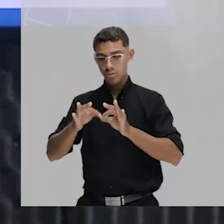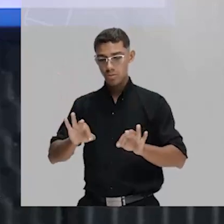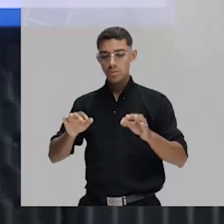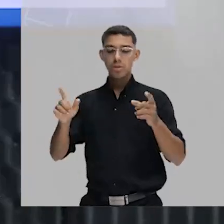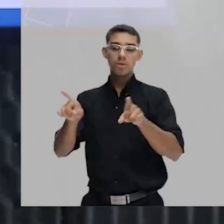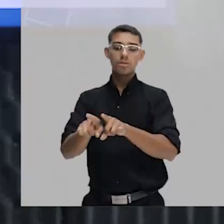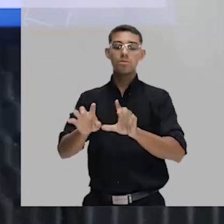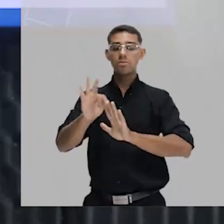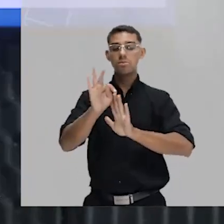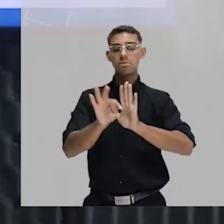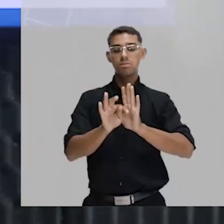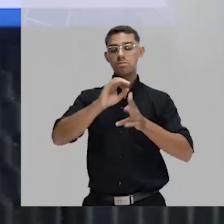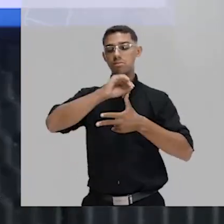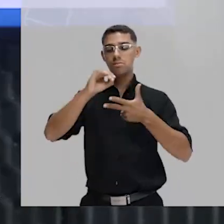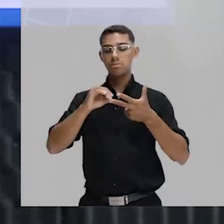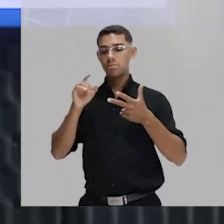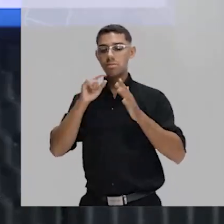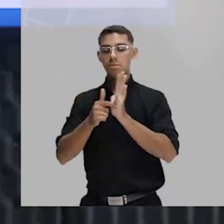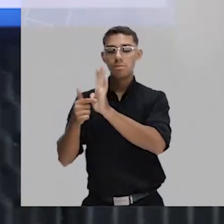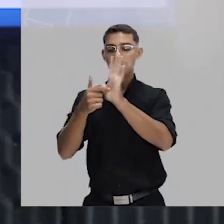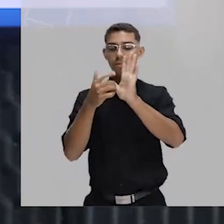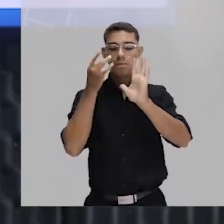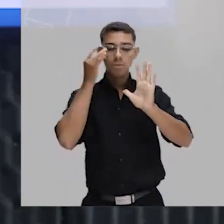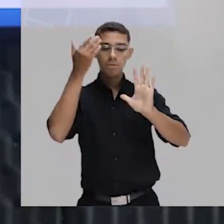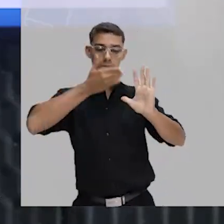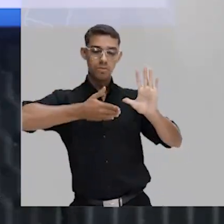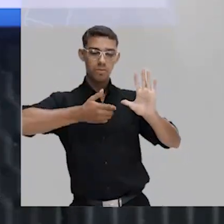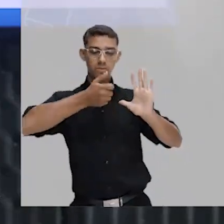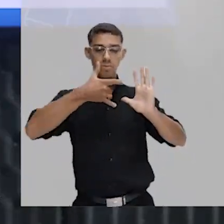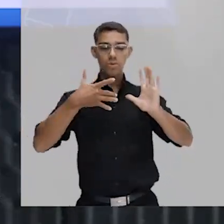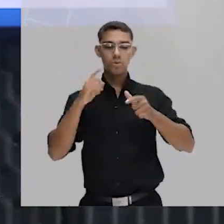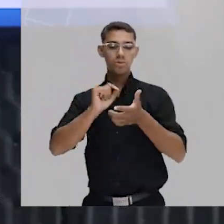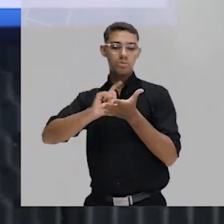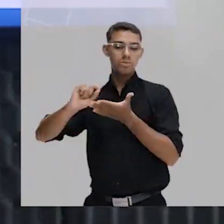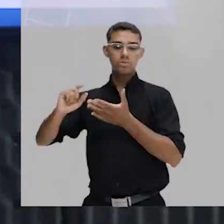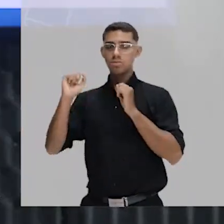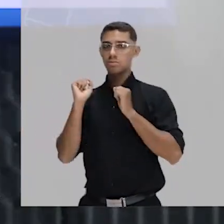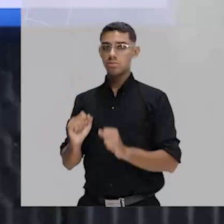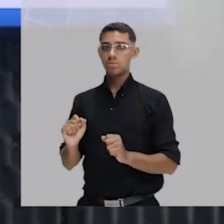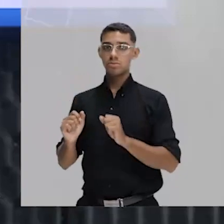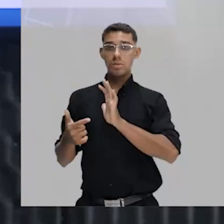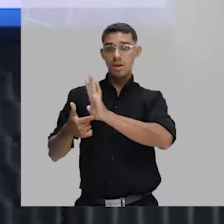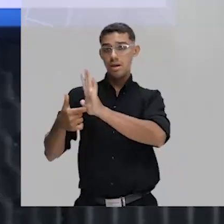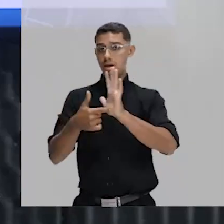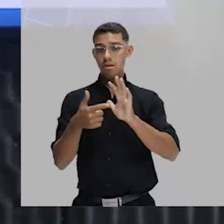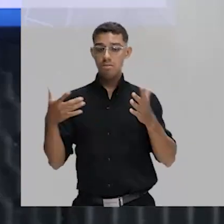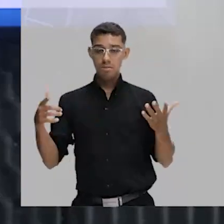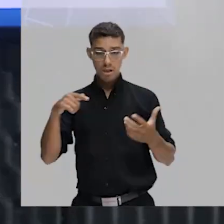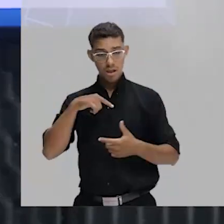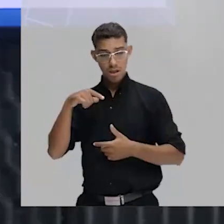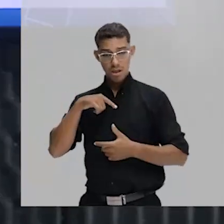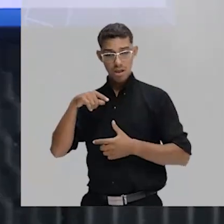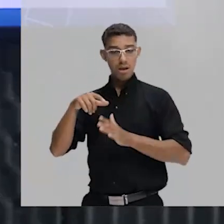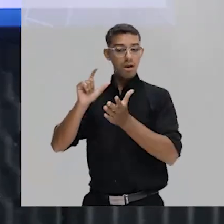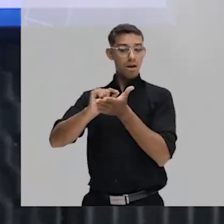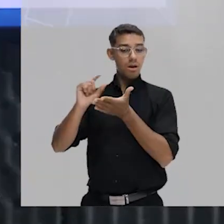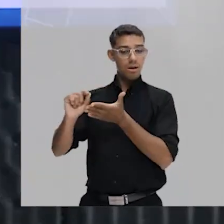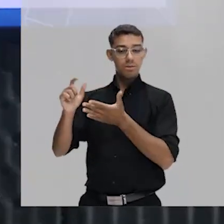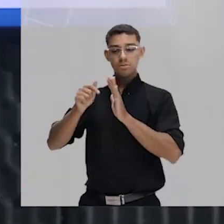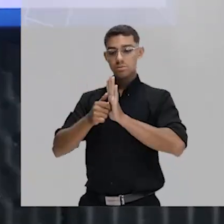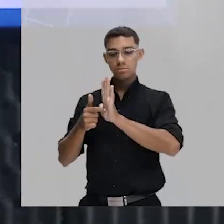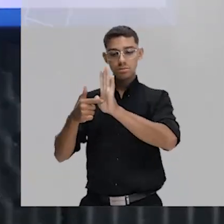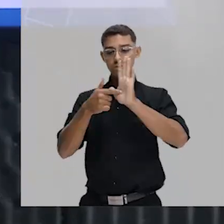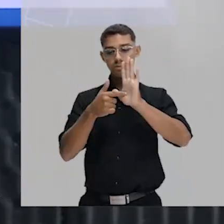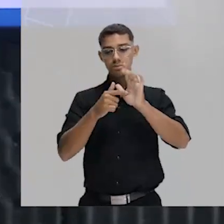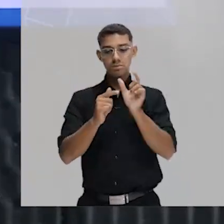justamente para mostrar para vocês nesse texto como os artigos podem aparecer. Então os artigos eles estão aqui, né,